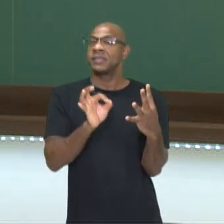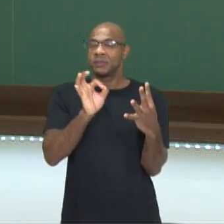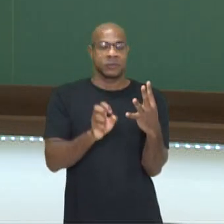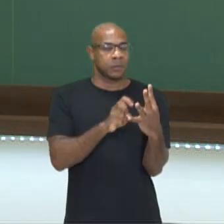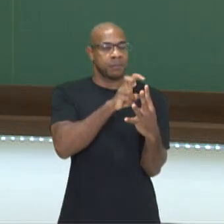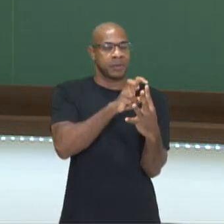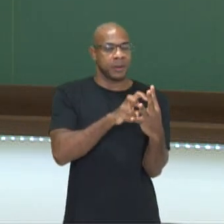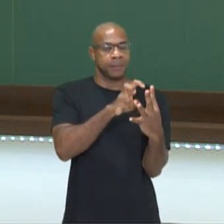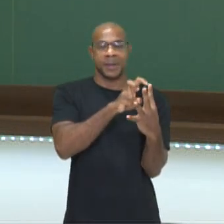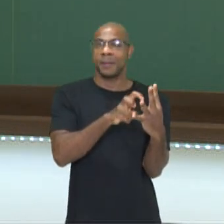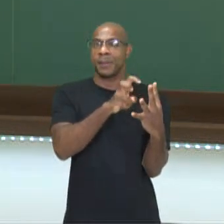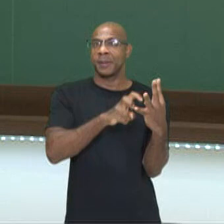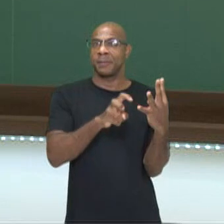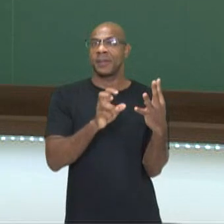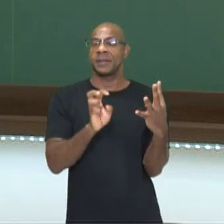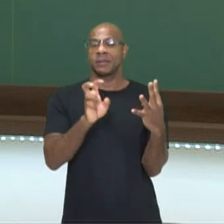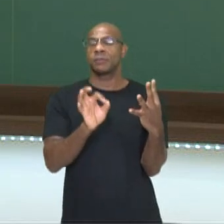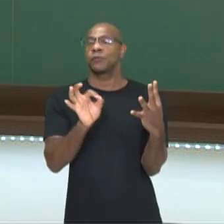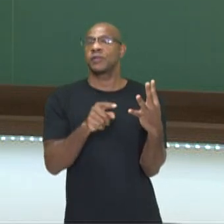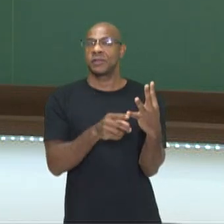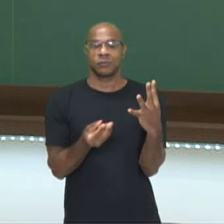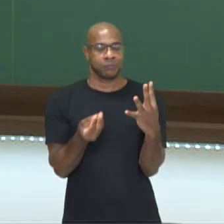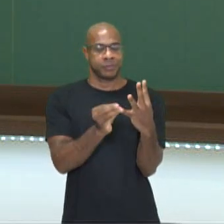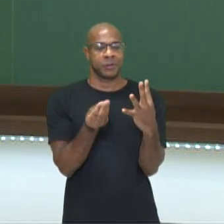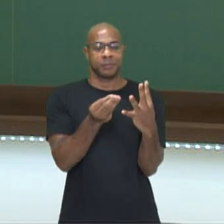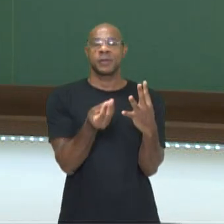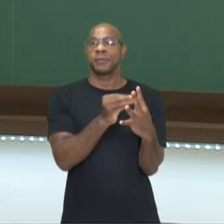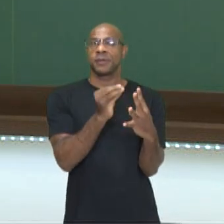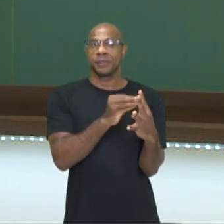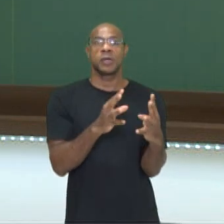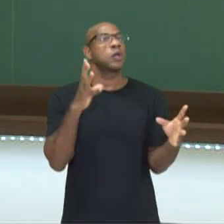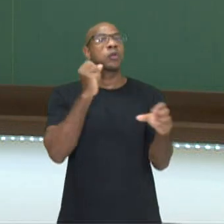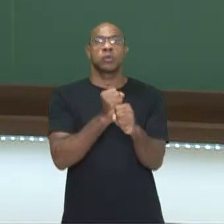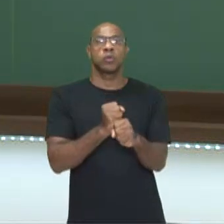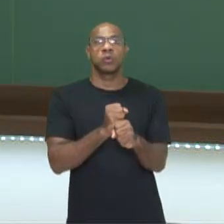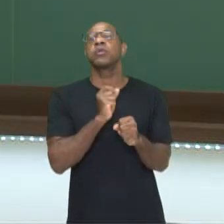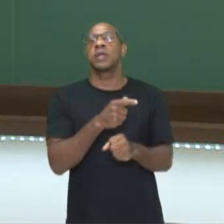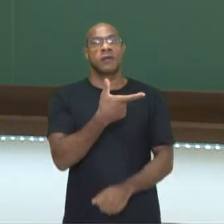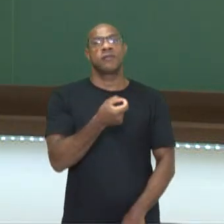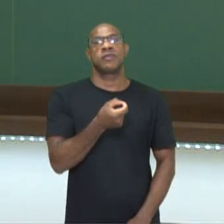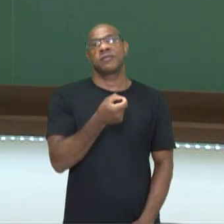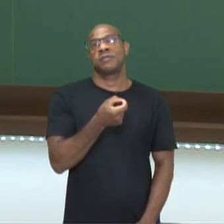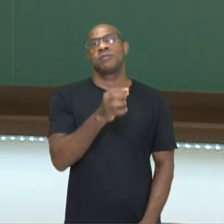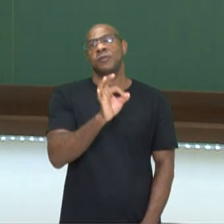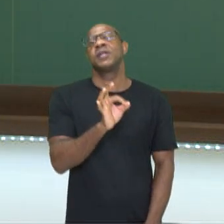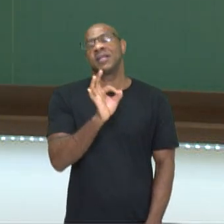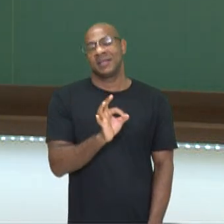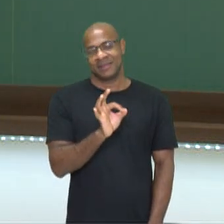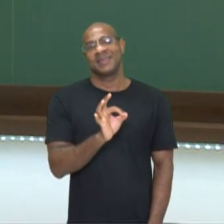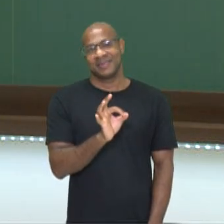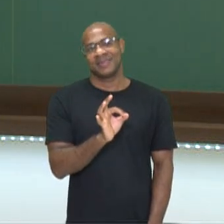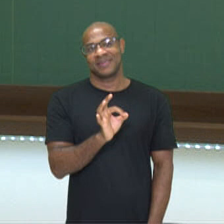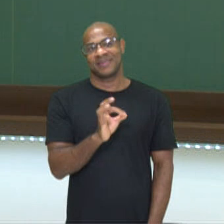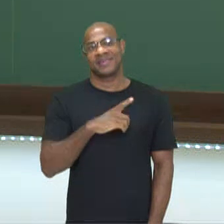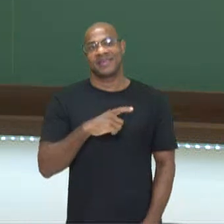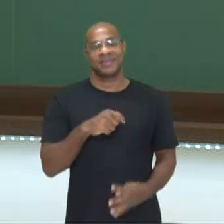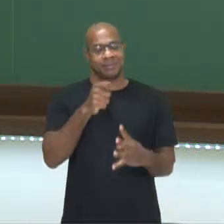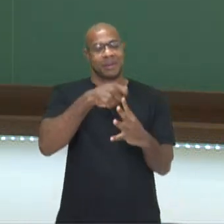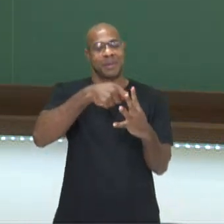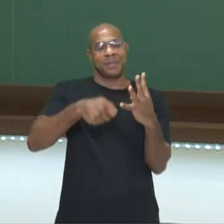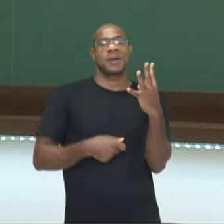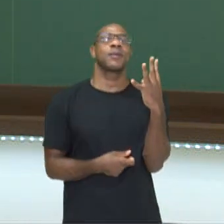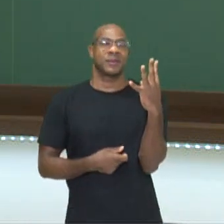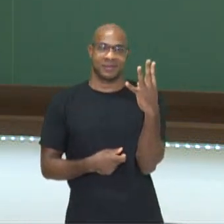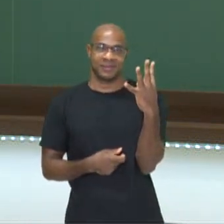valor na sua dívida. Ok? Ao todo, 20% do valor. Porque você teve 4 acréscimos de 5%,